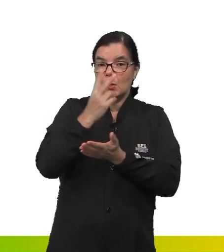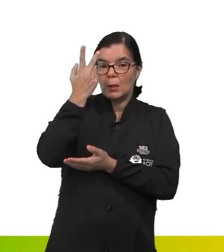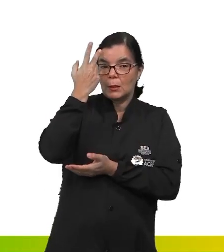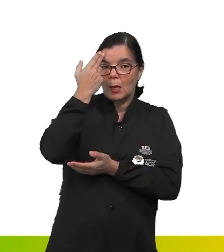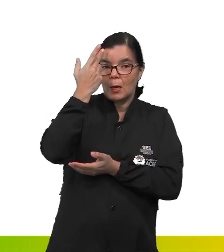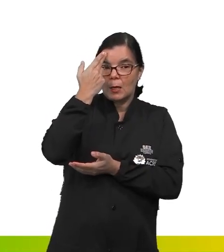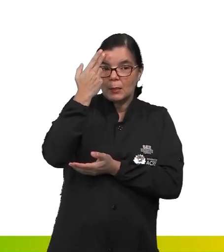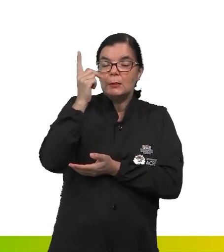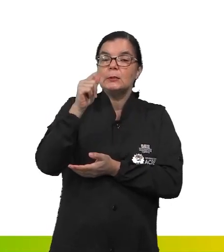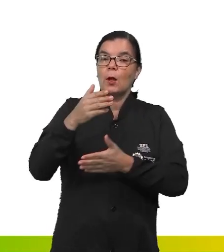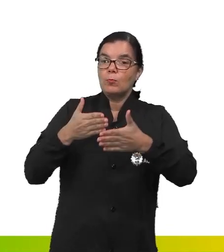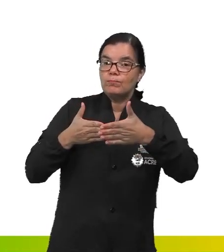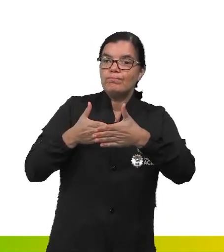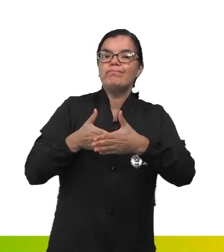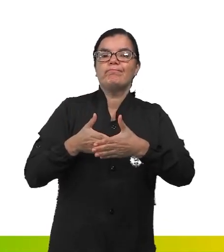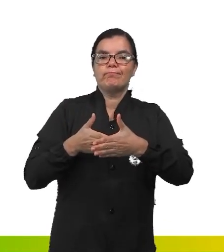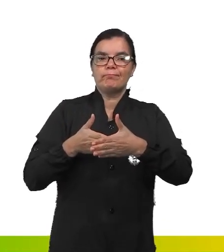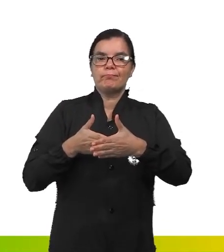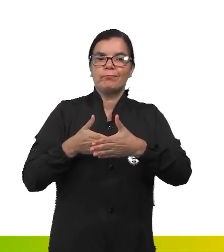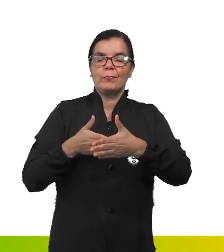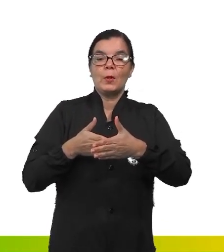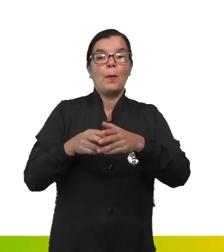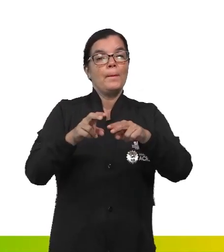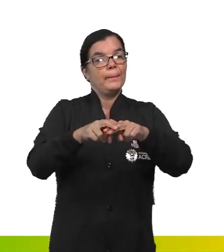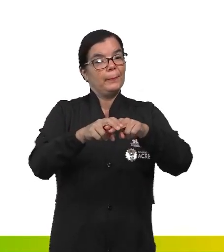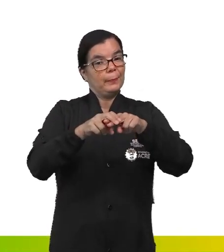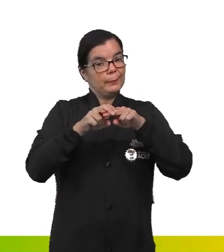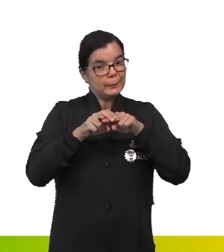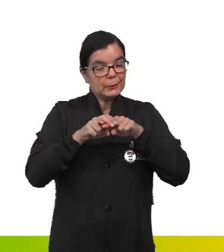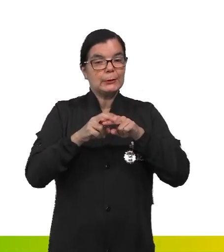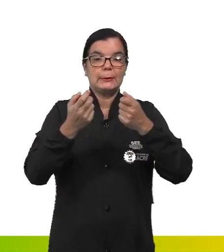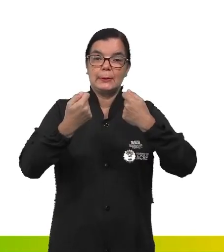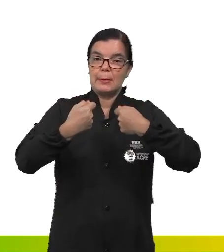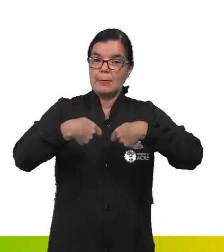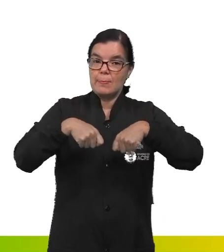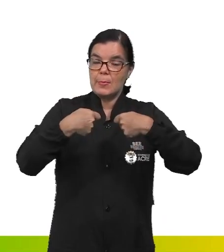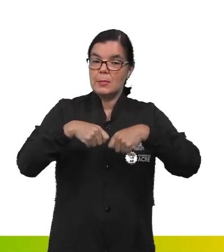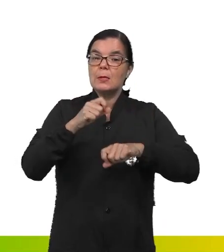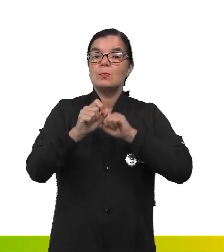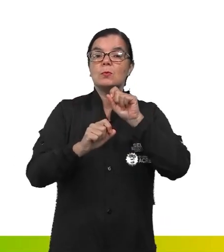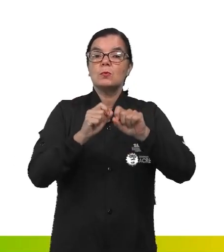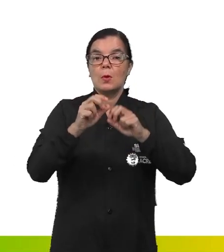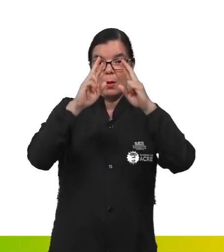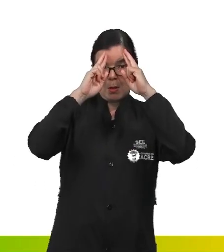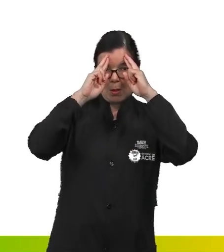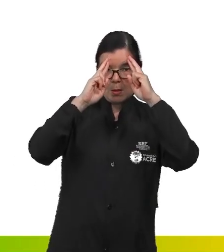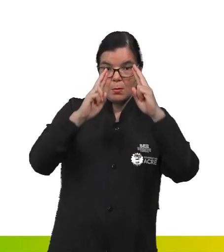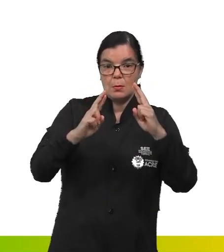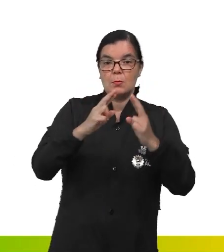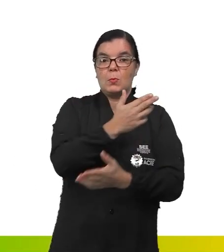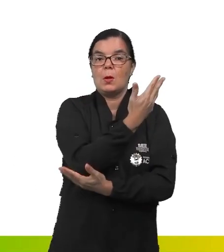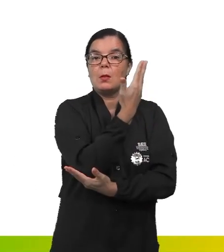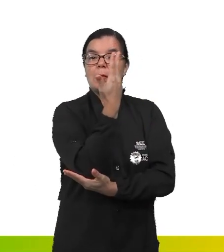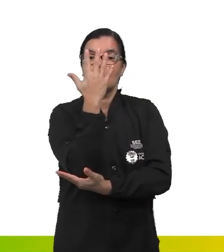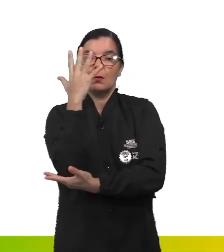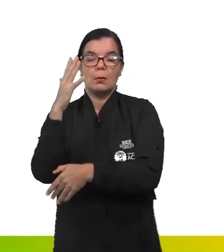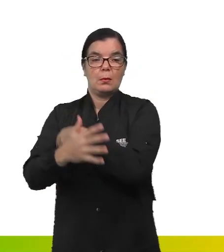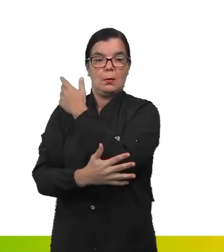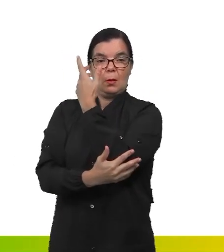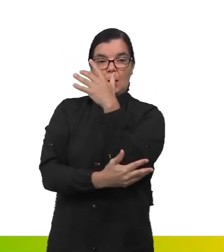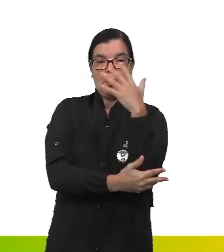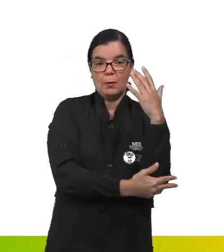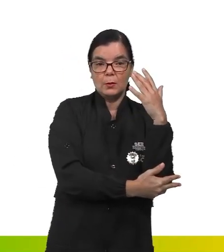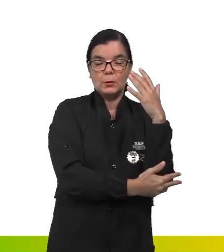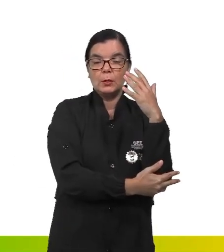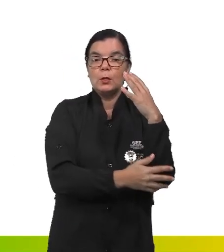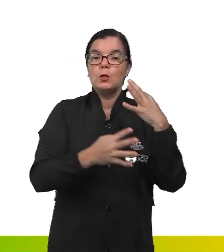recursos naturais, eles são limitados. Por isso, nós precisamos o quê? Respeitar a natureza, tá?